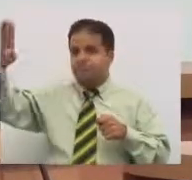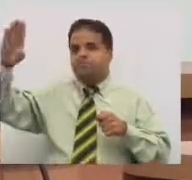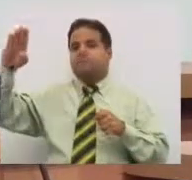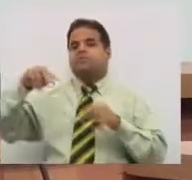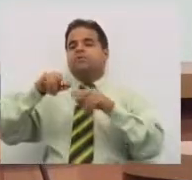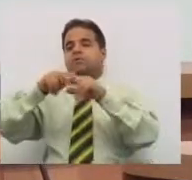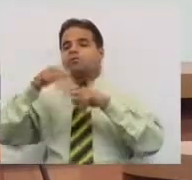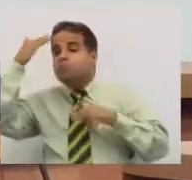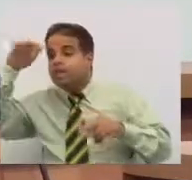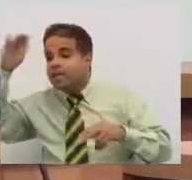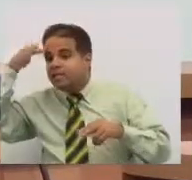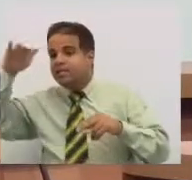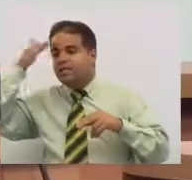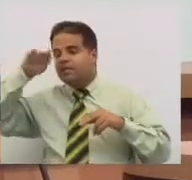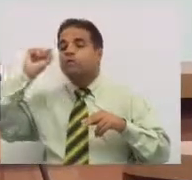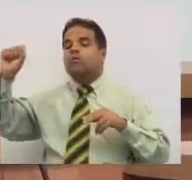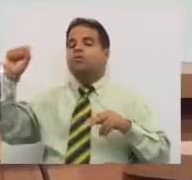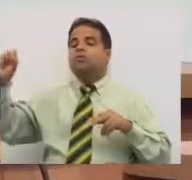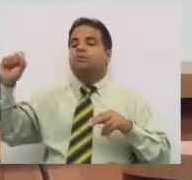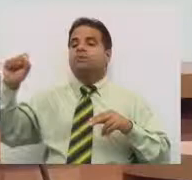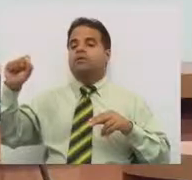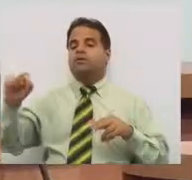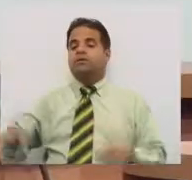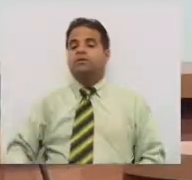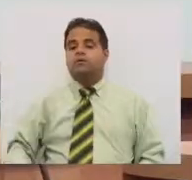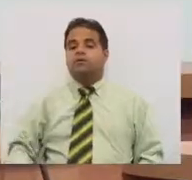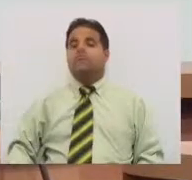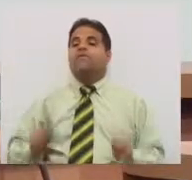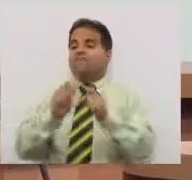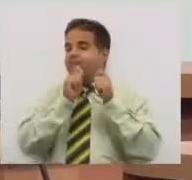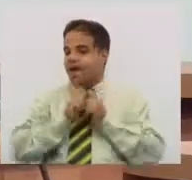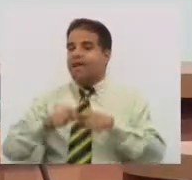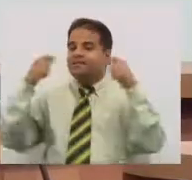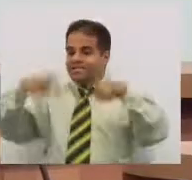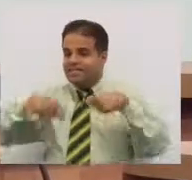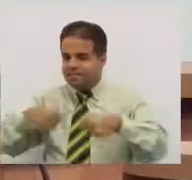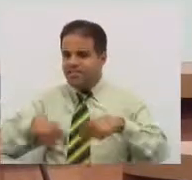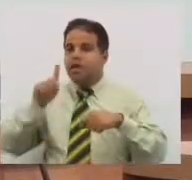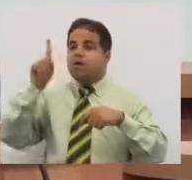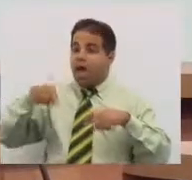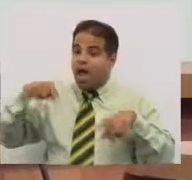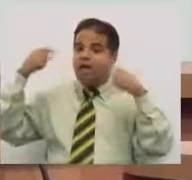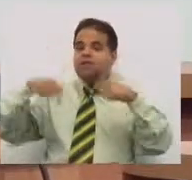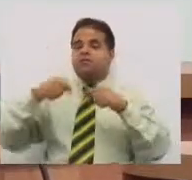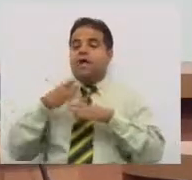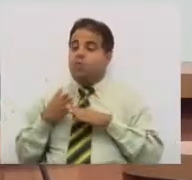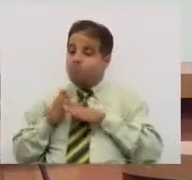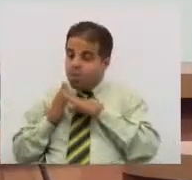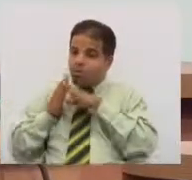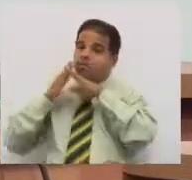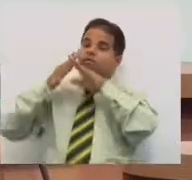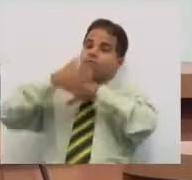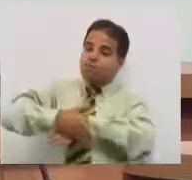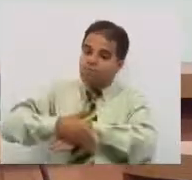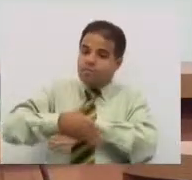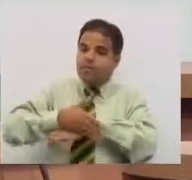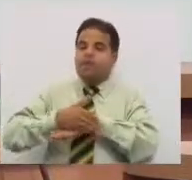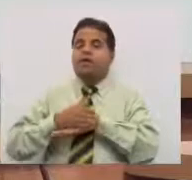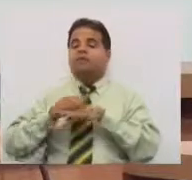principalmente por entender que faz necessário, será necessário o envolvimento